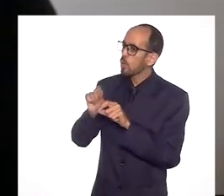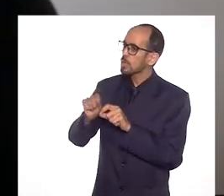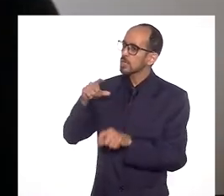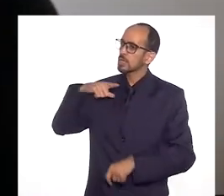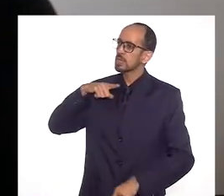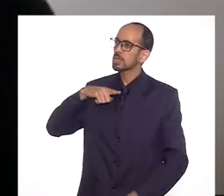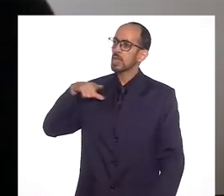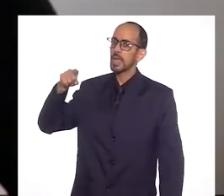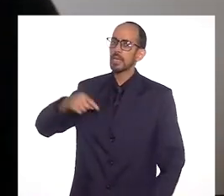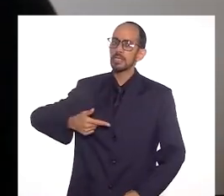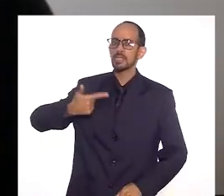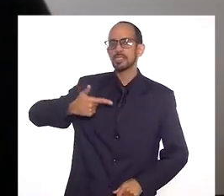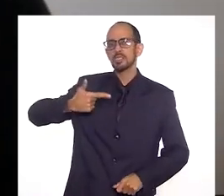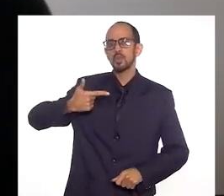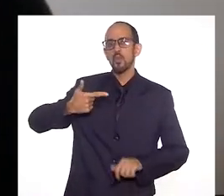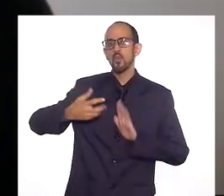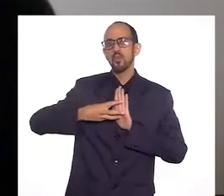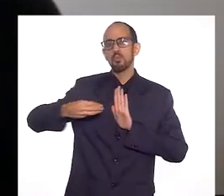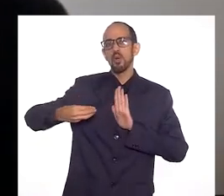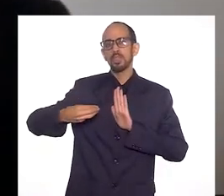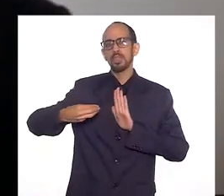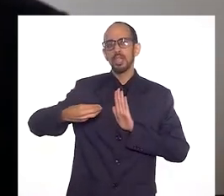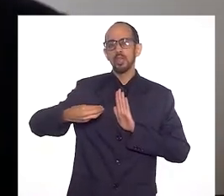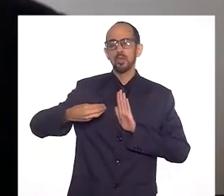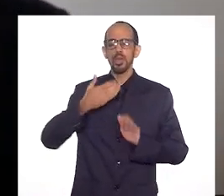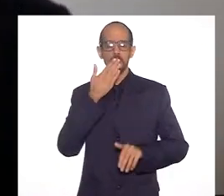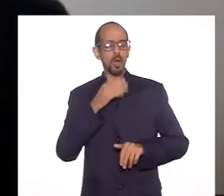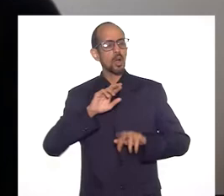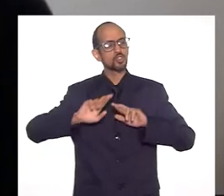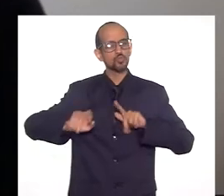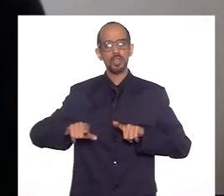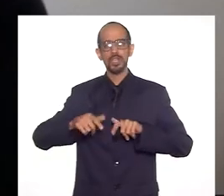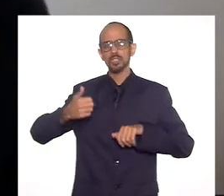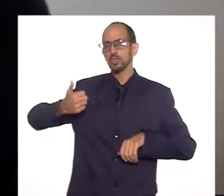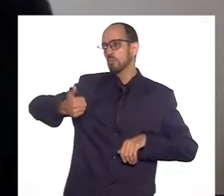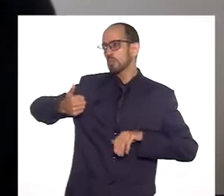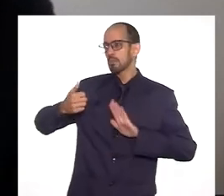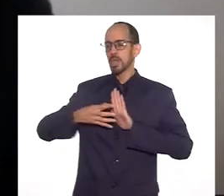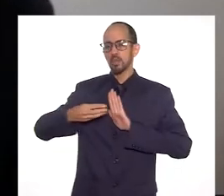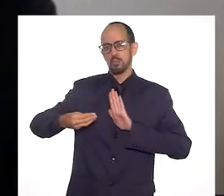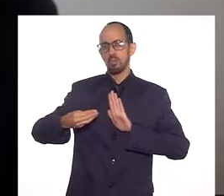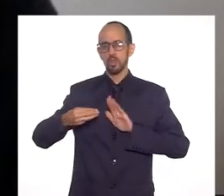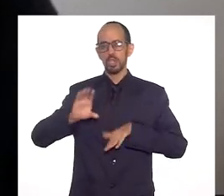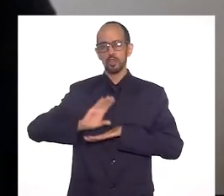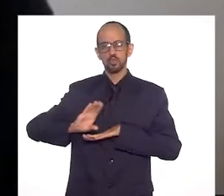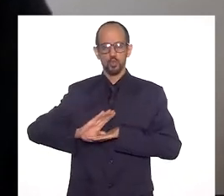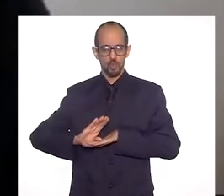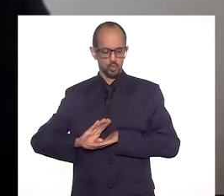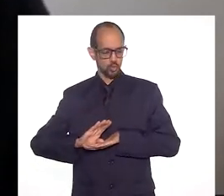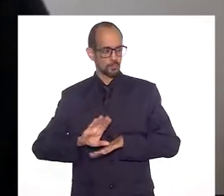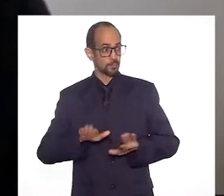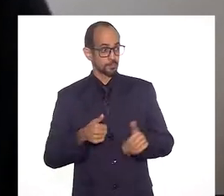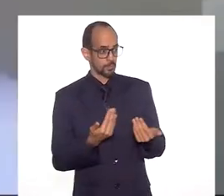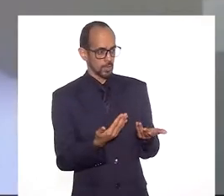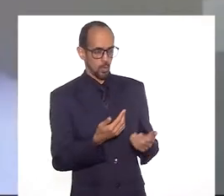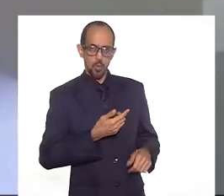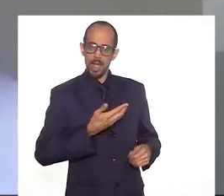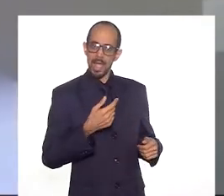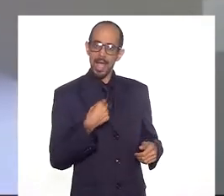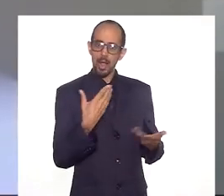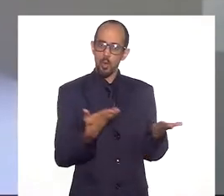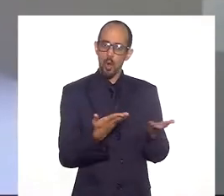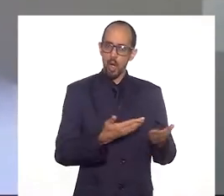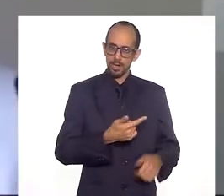segunda edição e quais foram as principais mudanças que você observa da primeira para essa segunda, para esse segundo número aí? Essa nossa